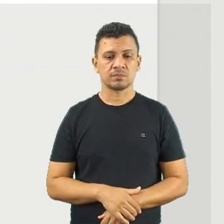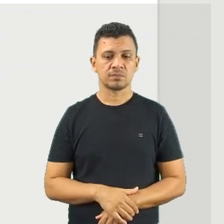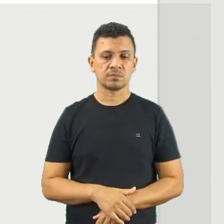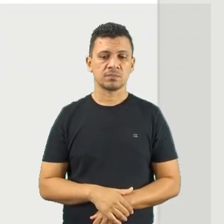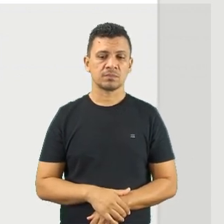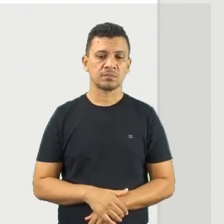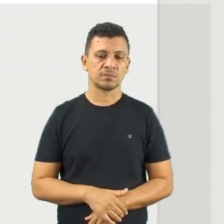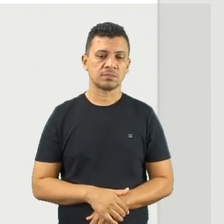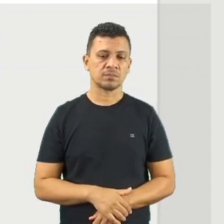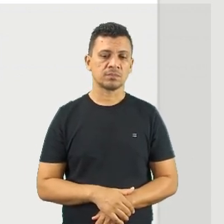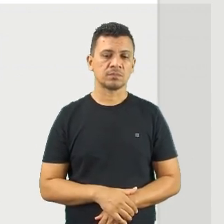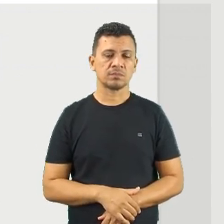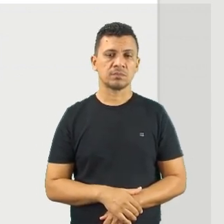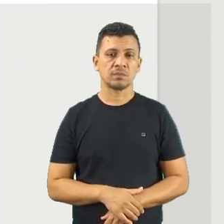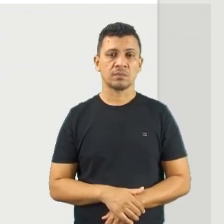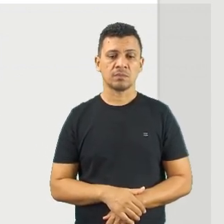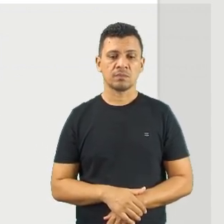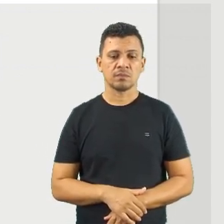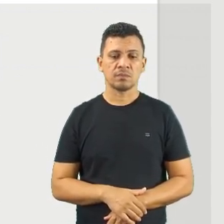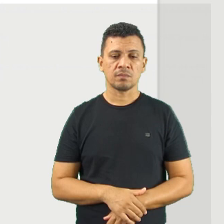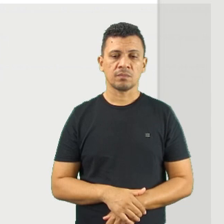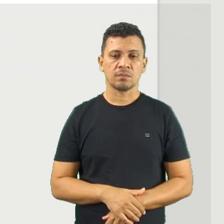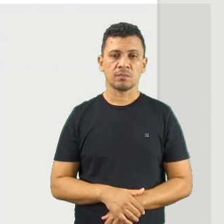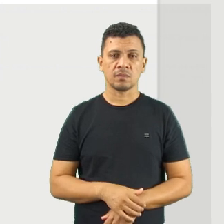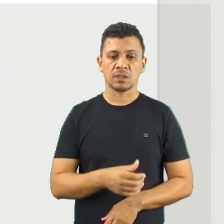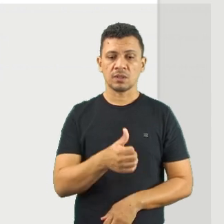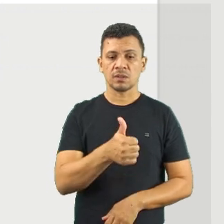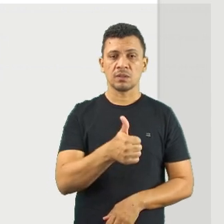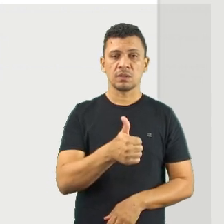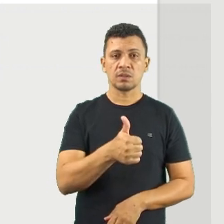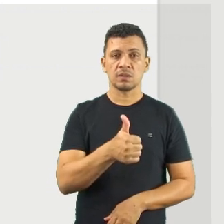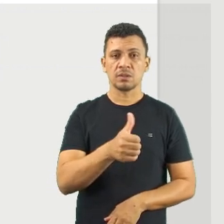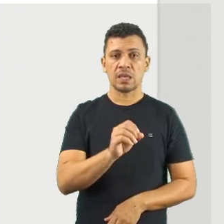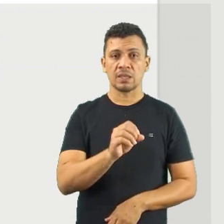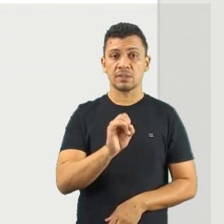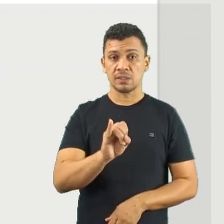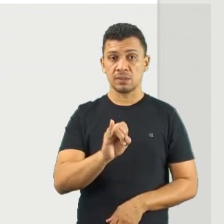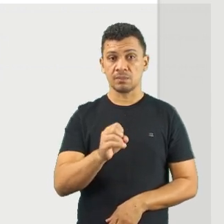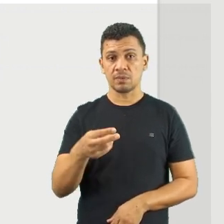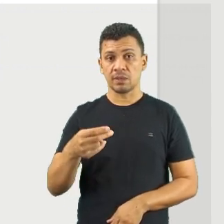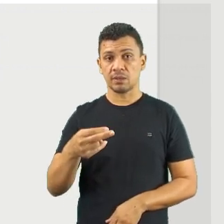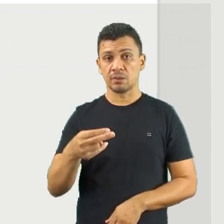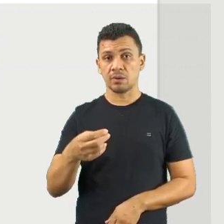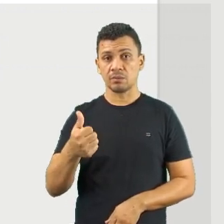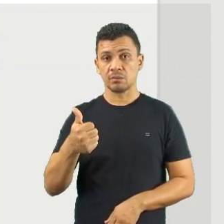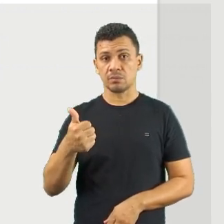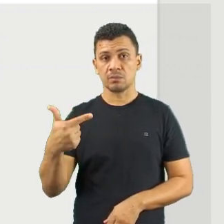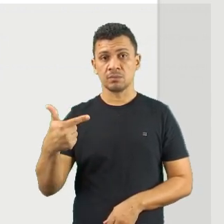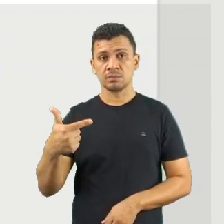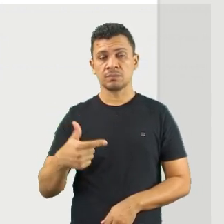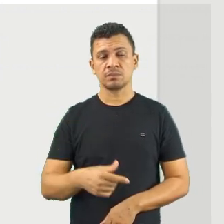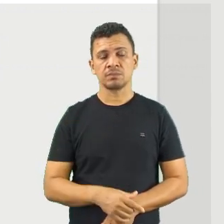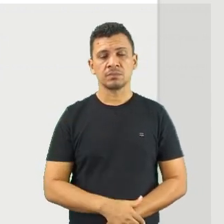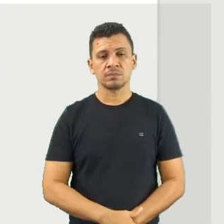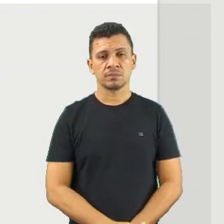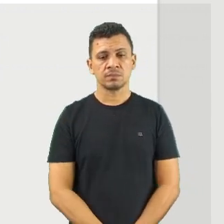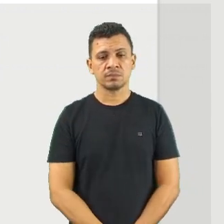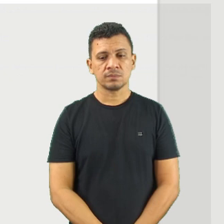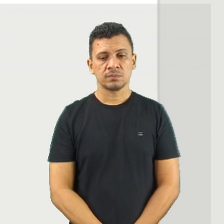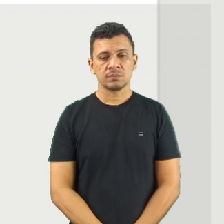Fazendo aqui meio pelos extremos, dá 10i igual a 12, ó. 10i igual a